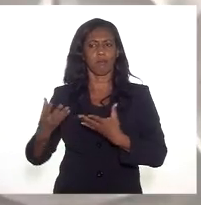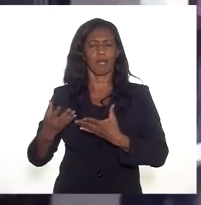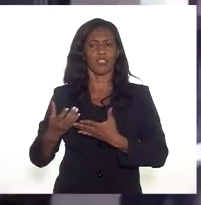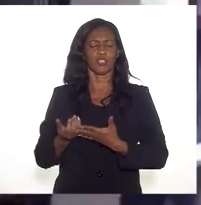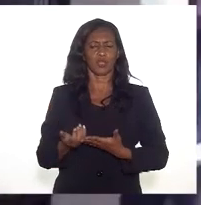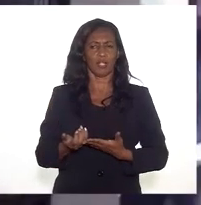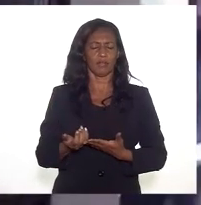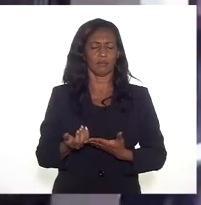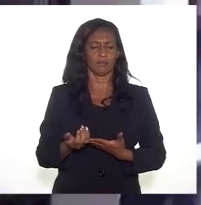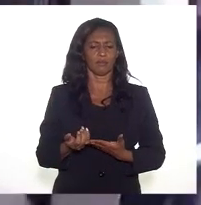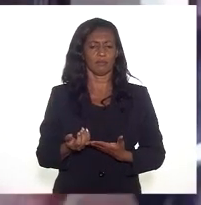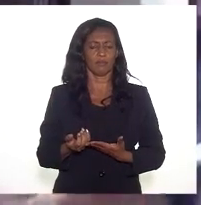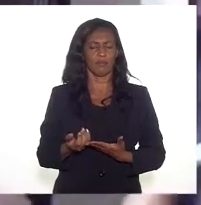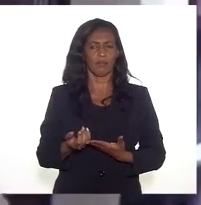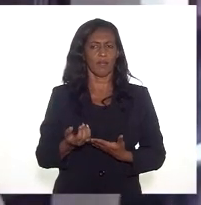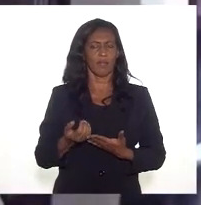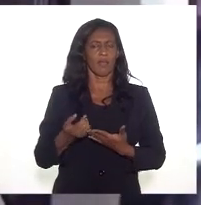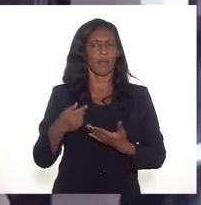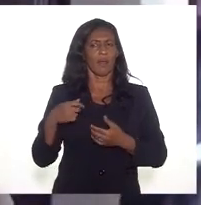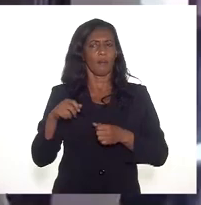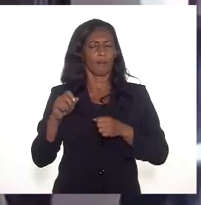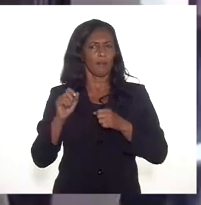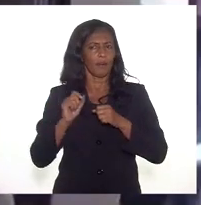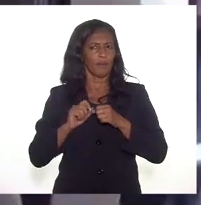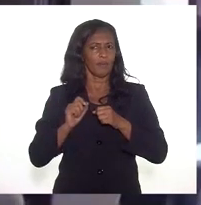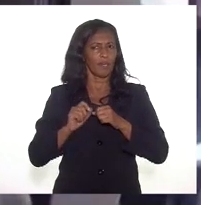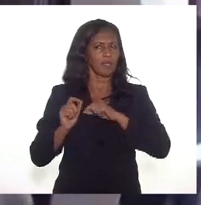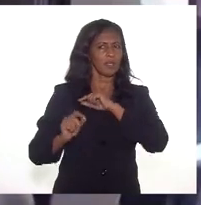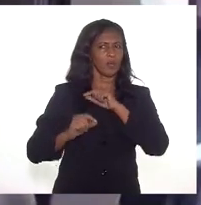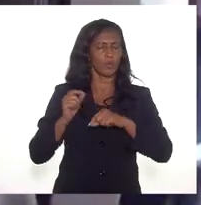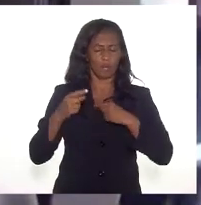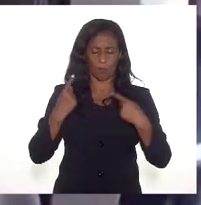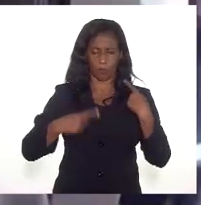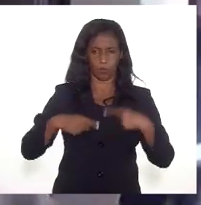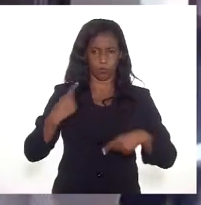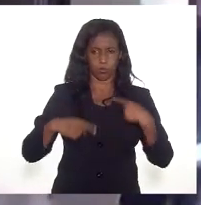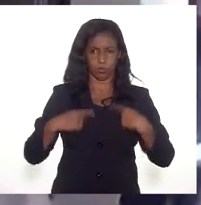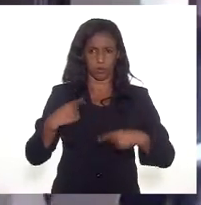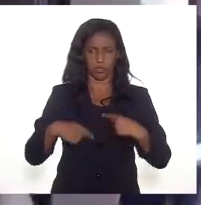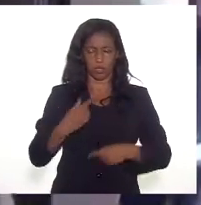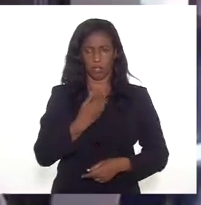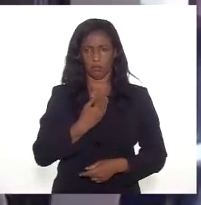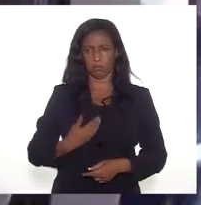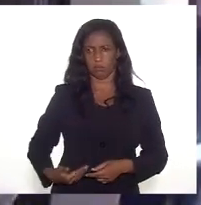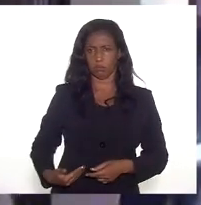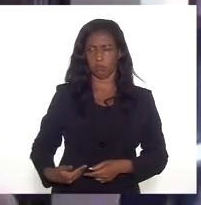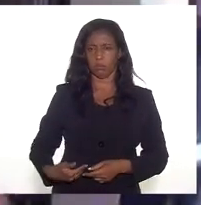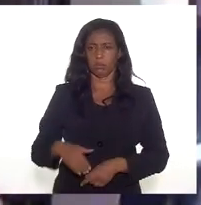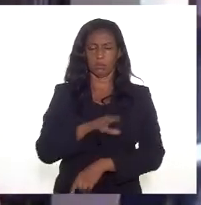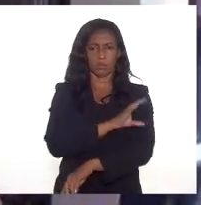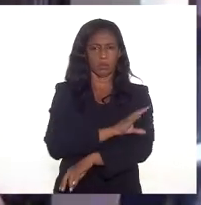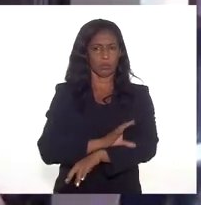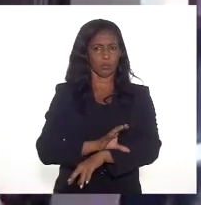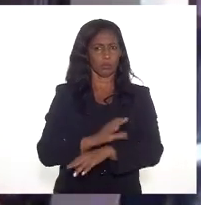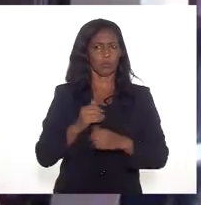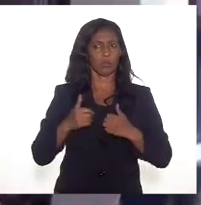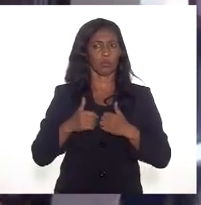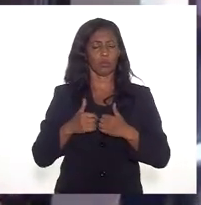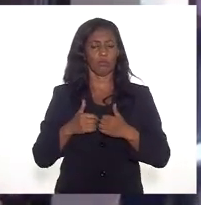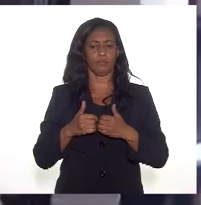dotação para fazer com que a política pública da cultura comece